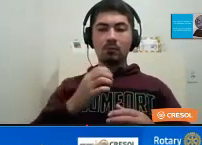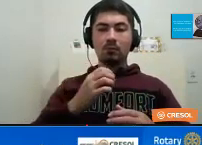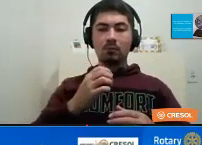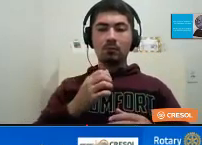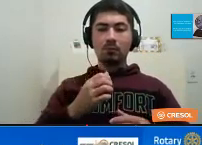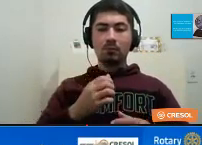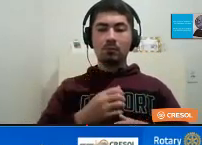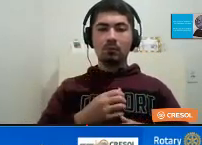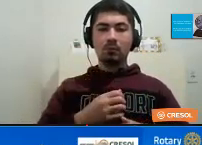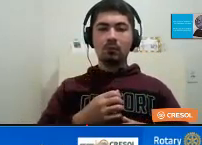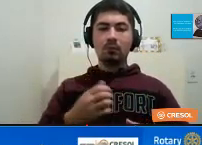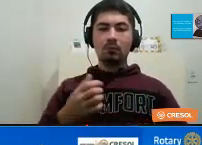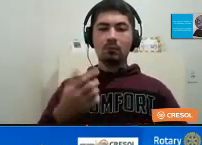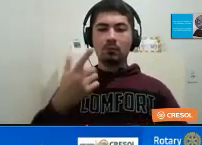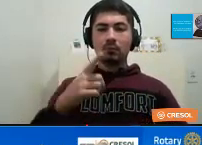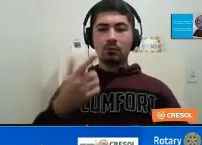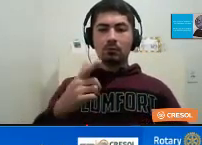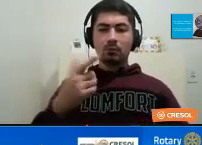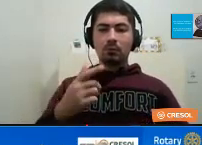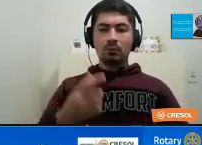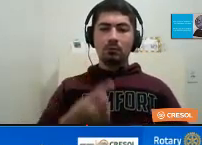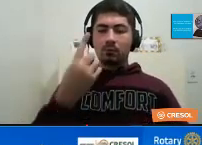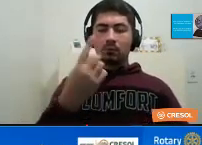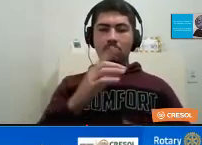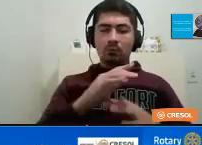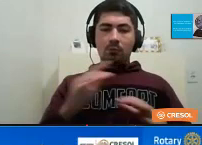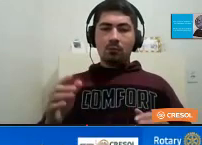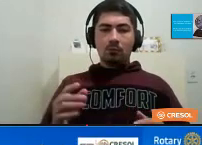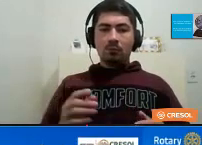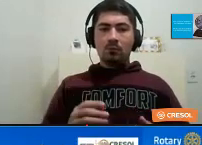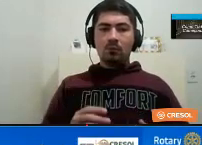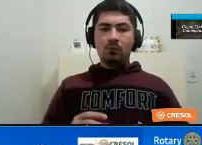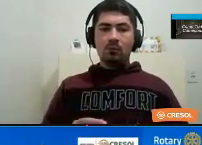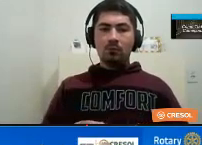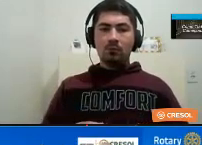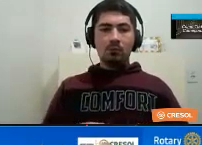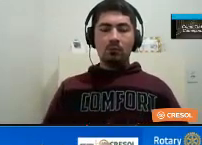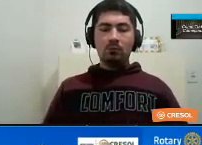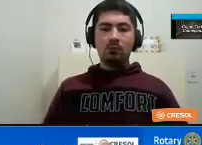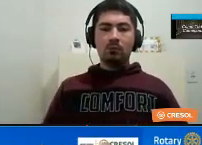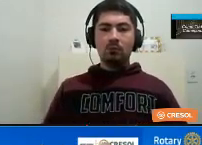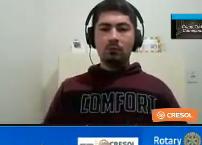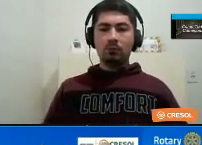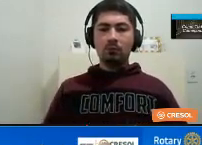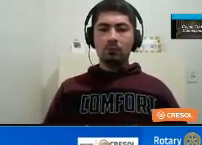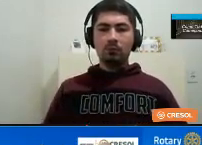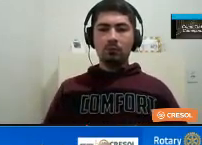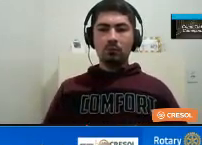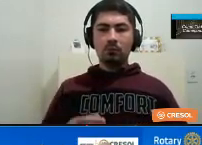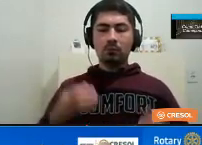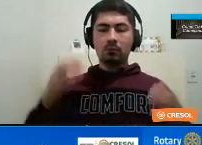tenha ninguém, ou talvez se tiver uma pessoa só que seria, esteja igualmente comigo. Mas isso tem uma razão disso